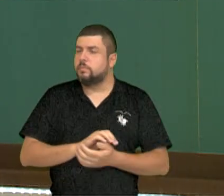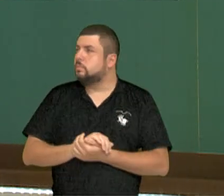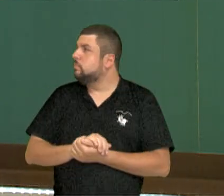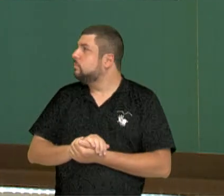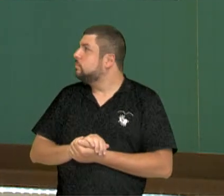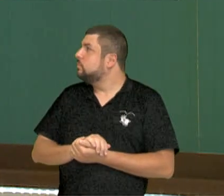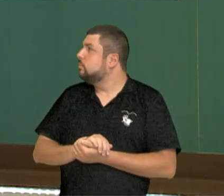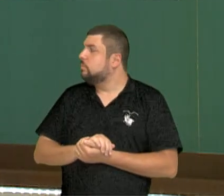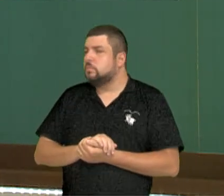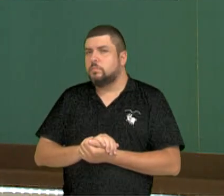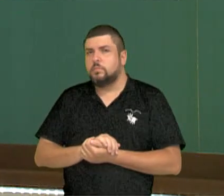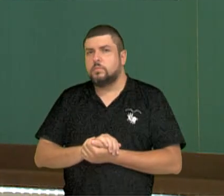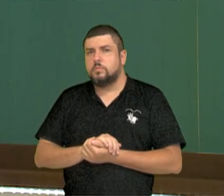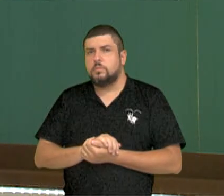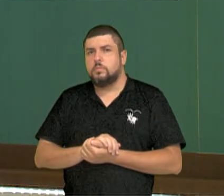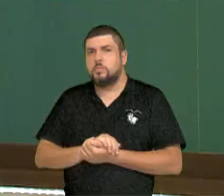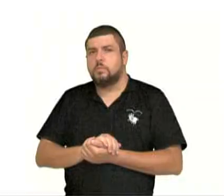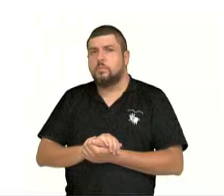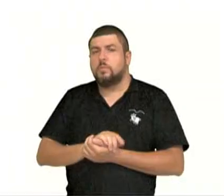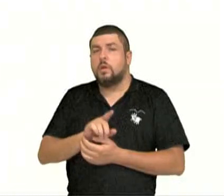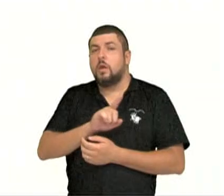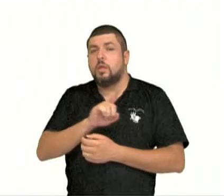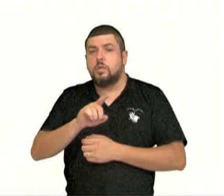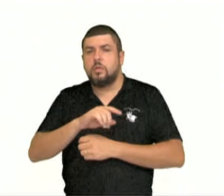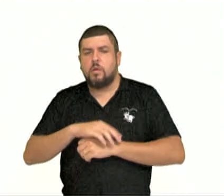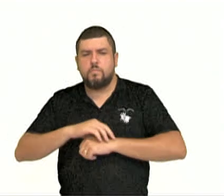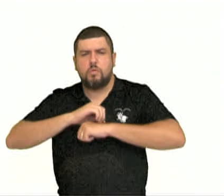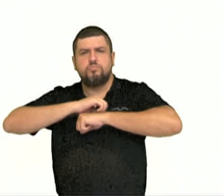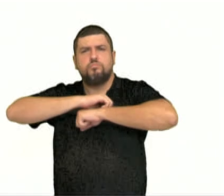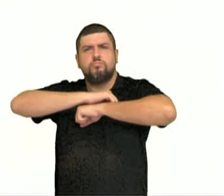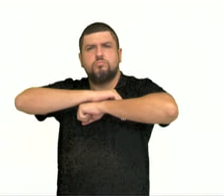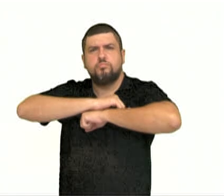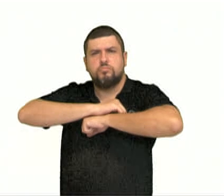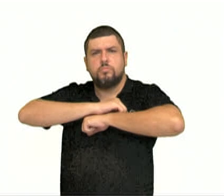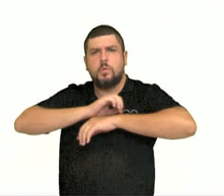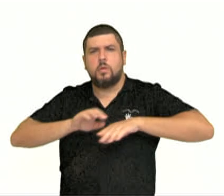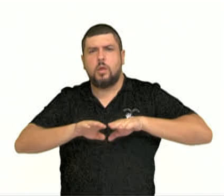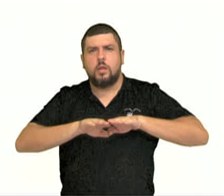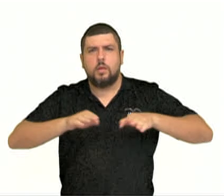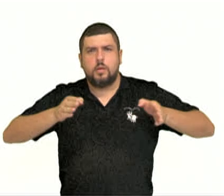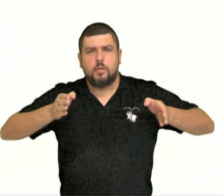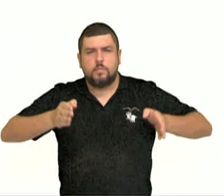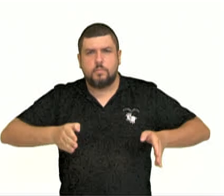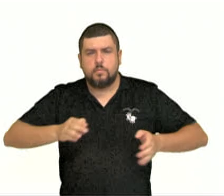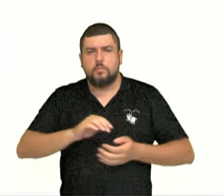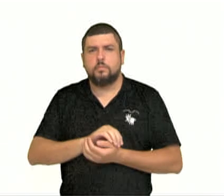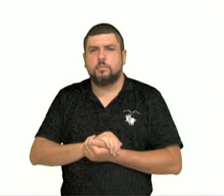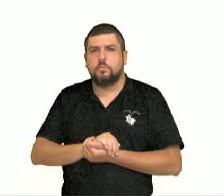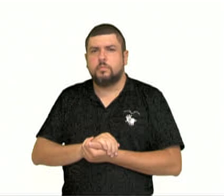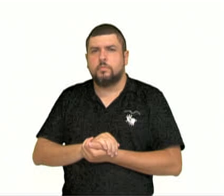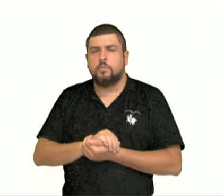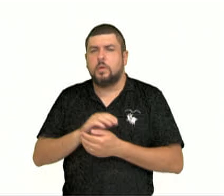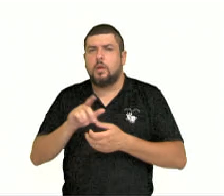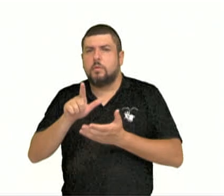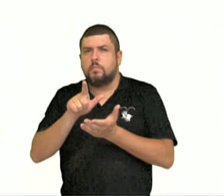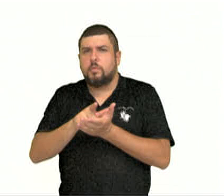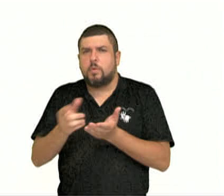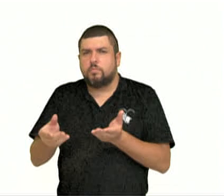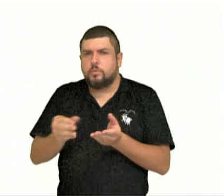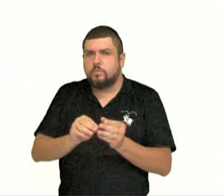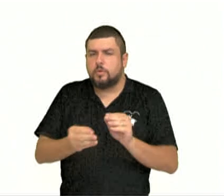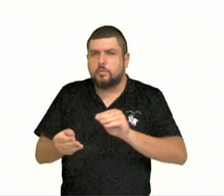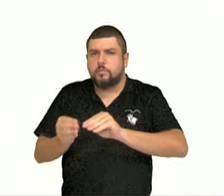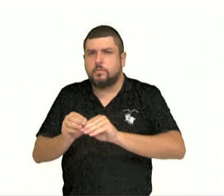coloque o cotovelo sobre a mesa. Dobla bien la servilleta. Dobre bem o guardanapo. Isso